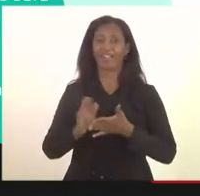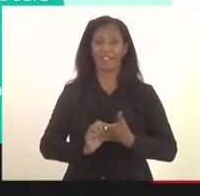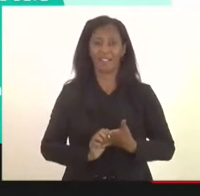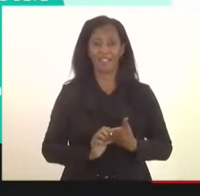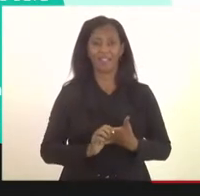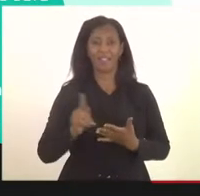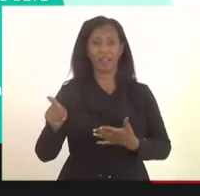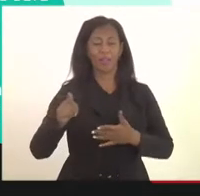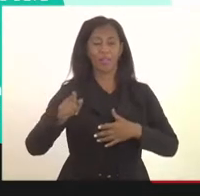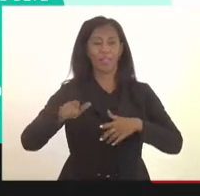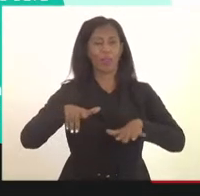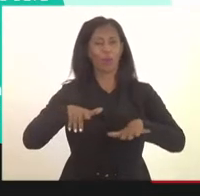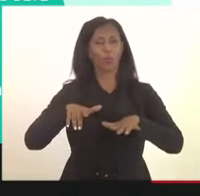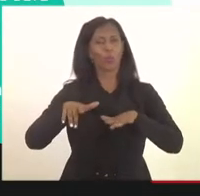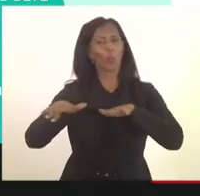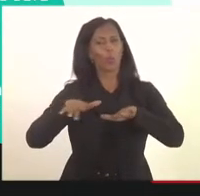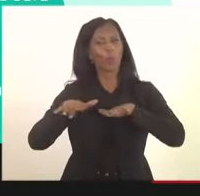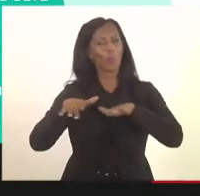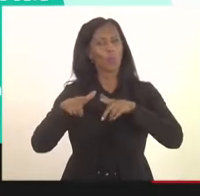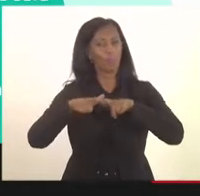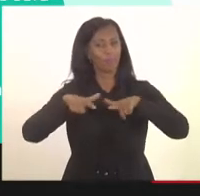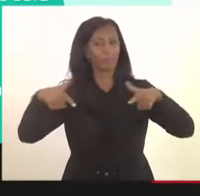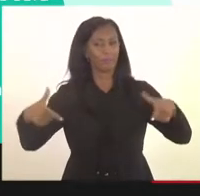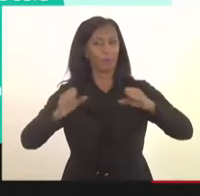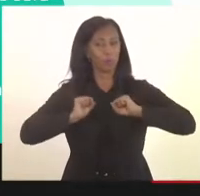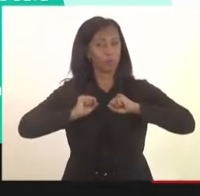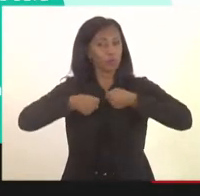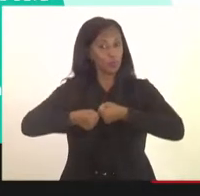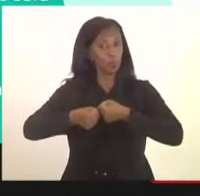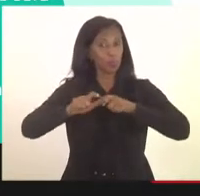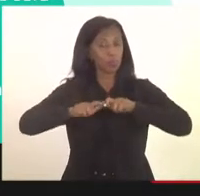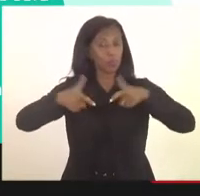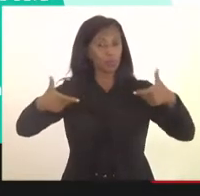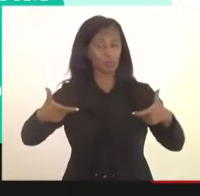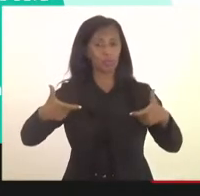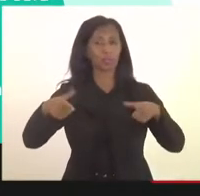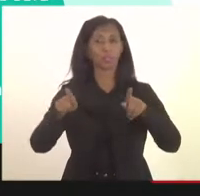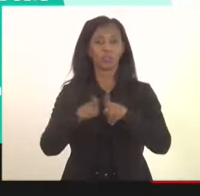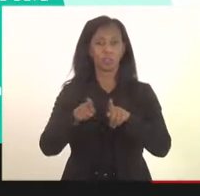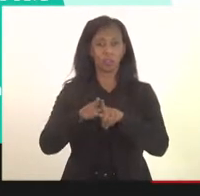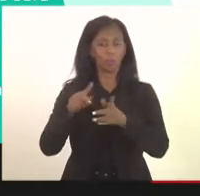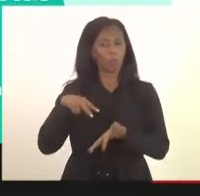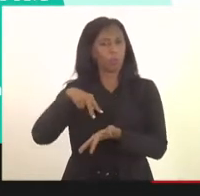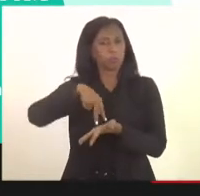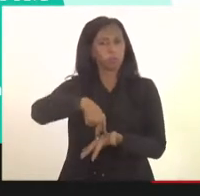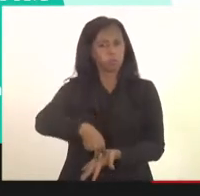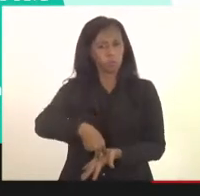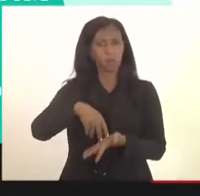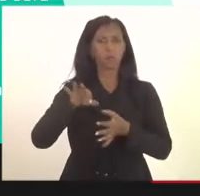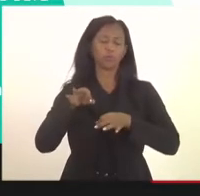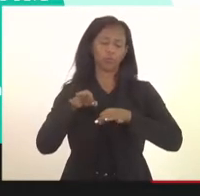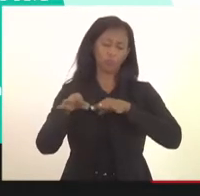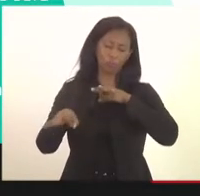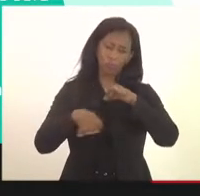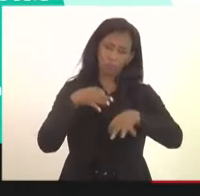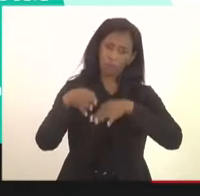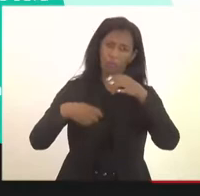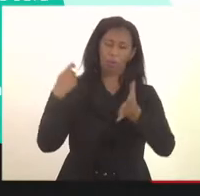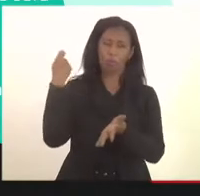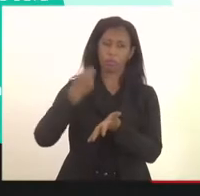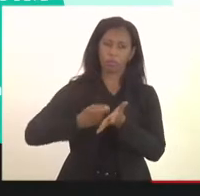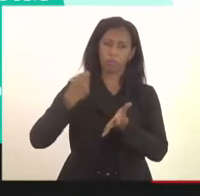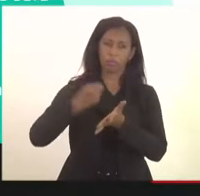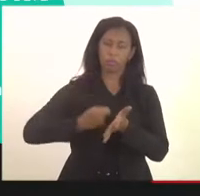representou um movimento muito grande, um investimento muito grande, um esforço grande para poder realmente se posicionar de uma forma